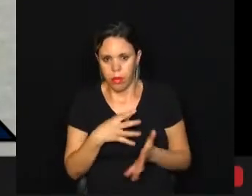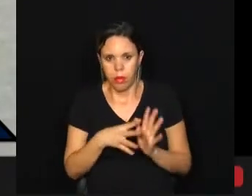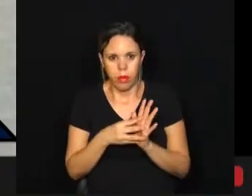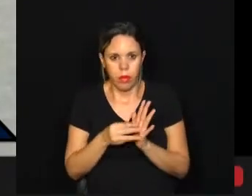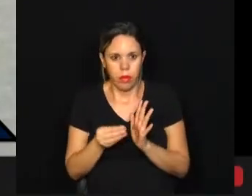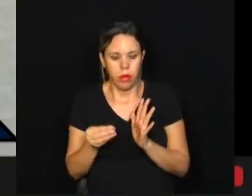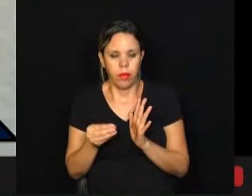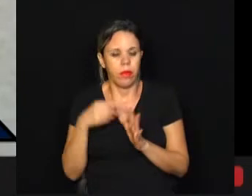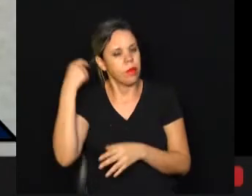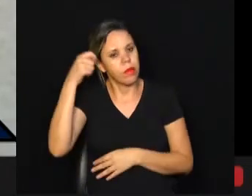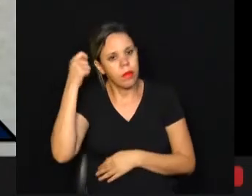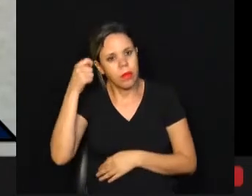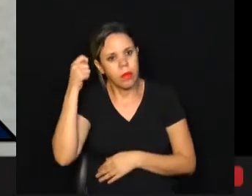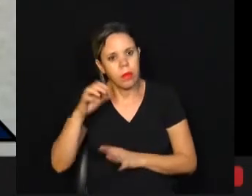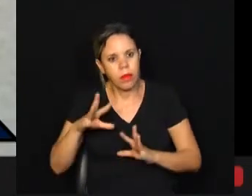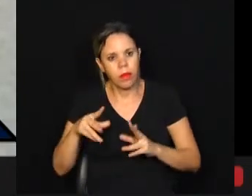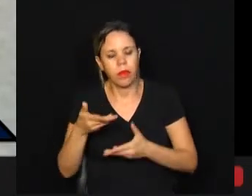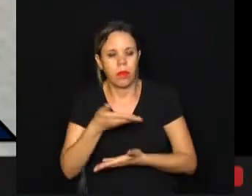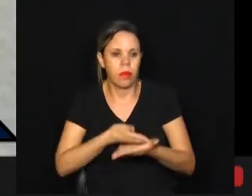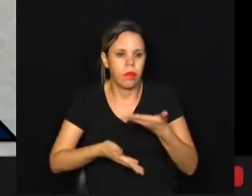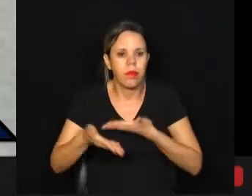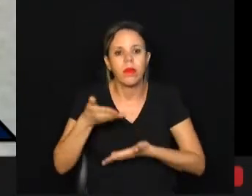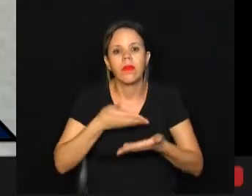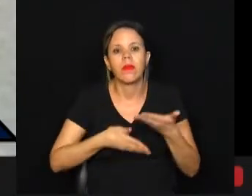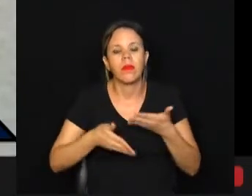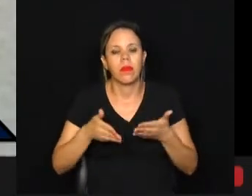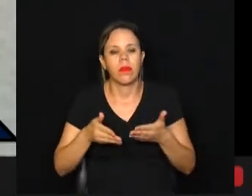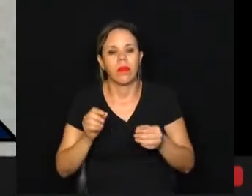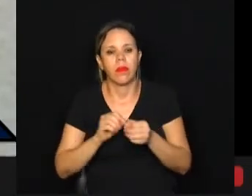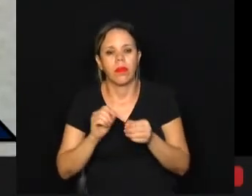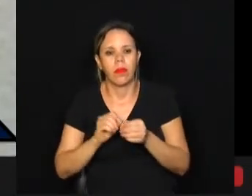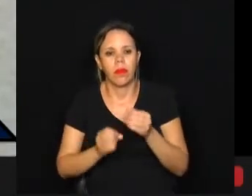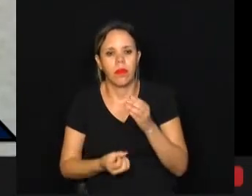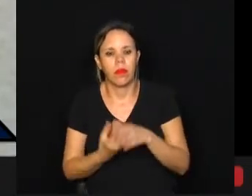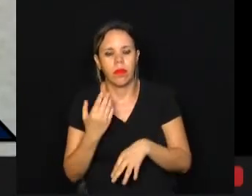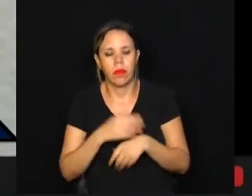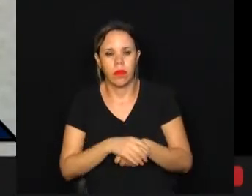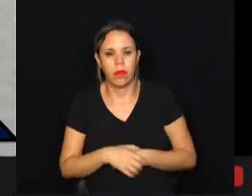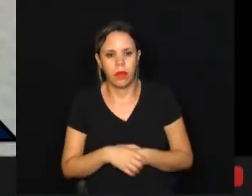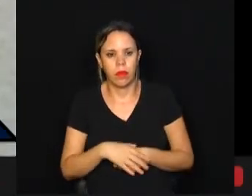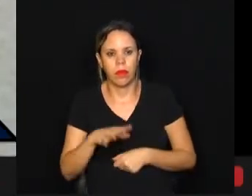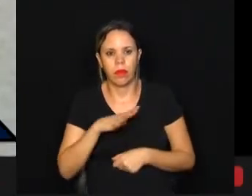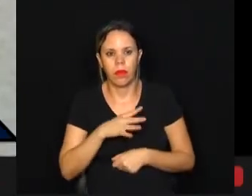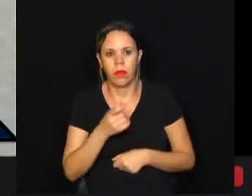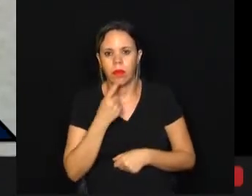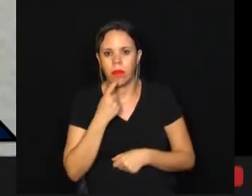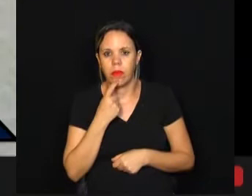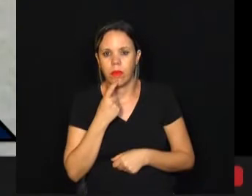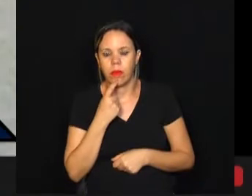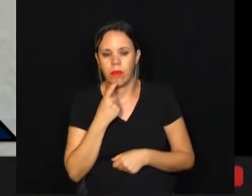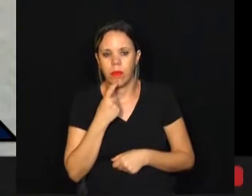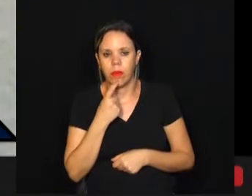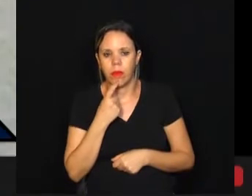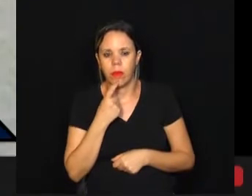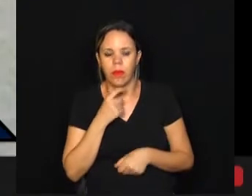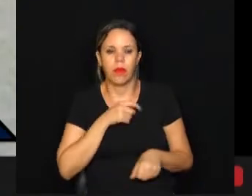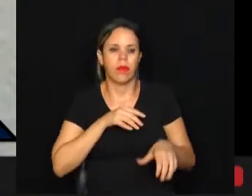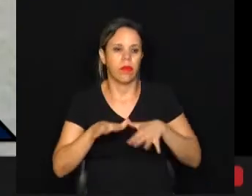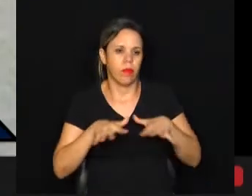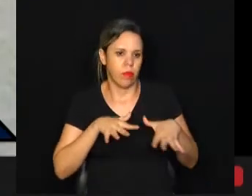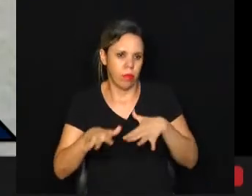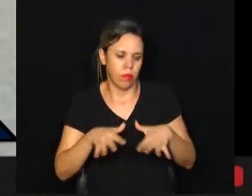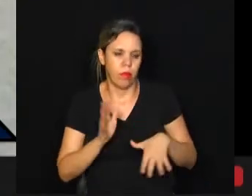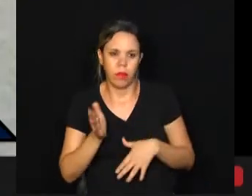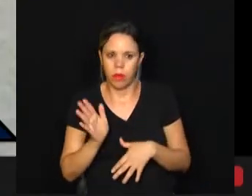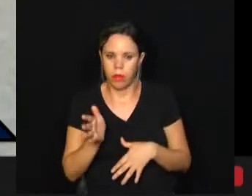do artista e todas as trocas que são feitas. Então, a cidade de Campinas, ela está em um movimento,